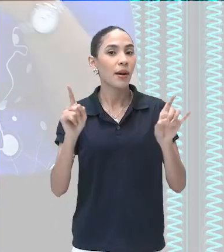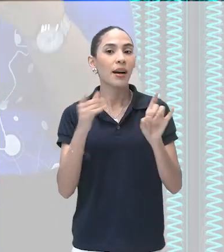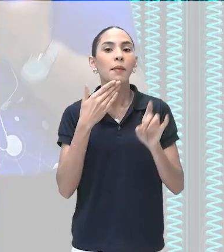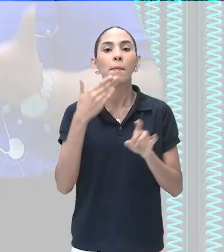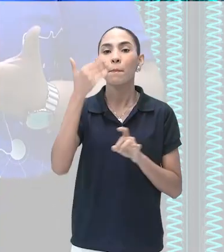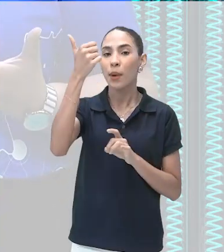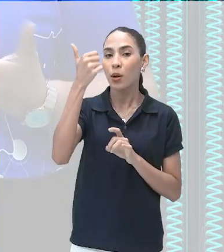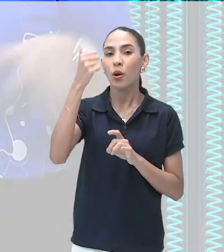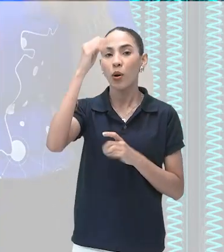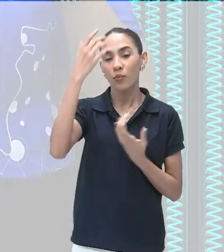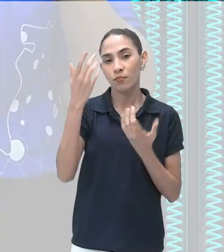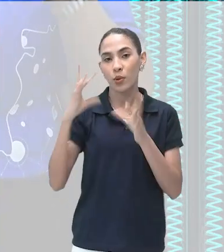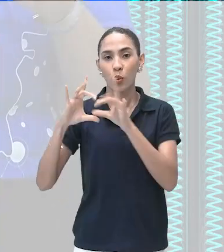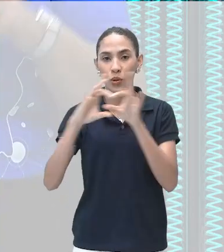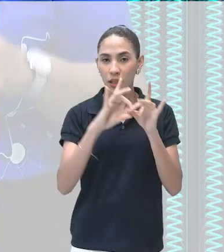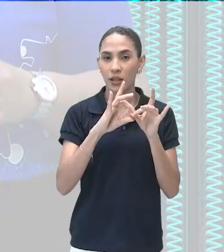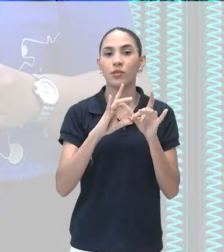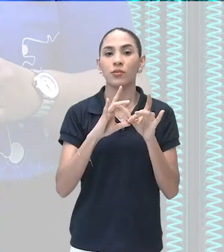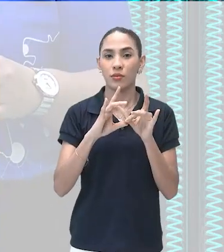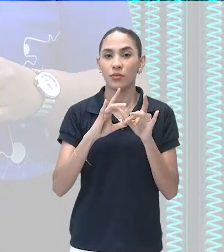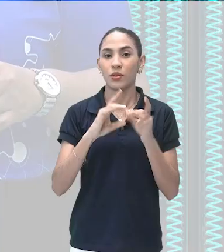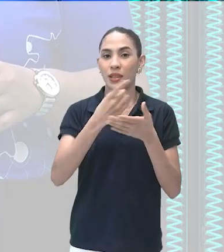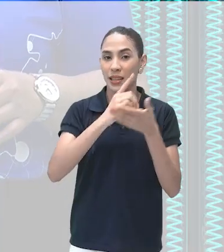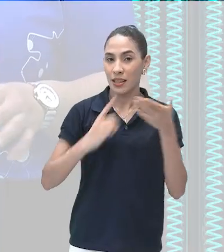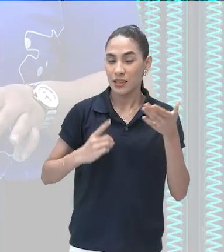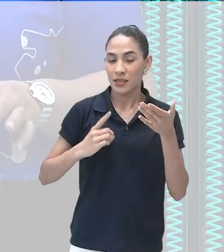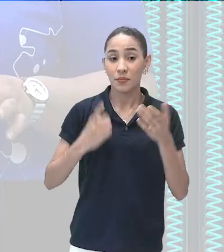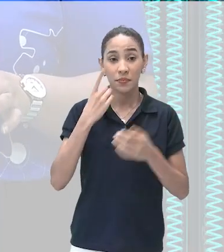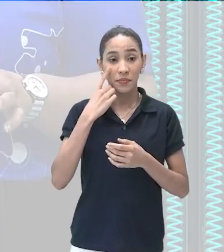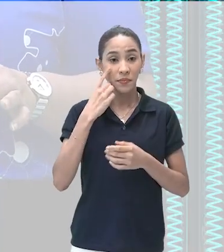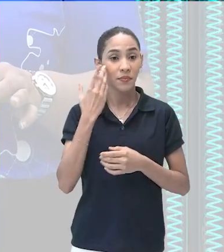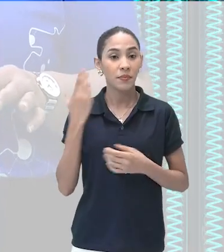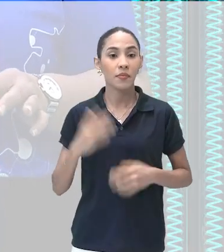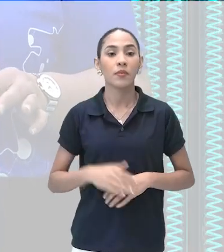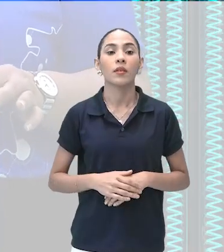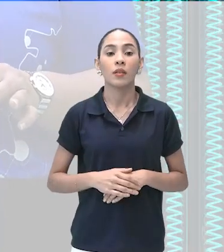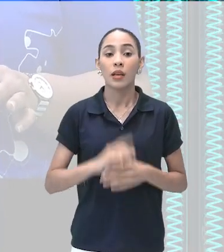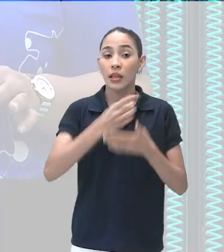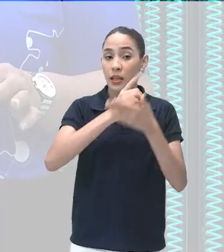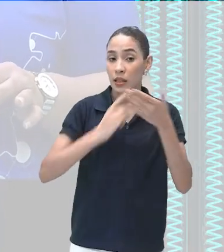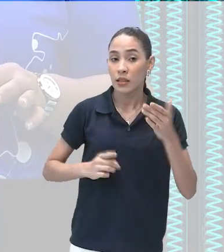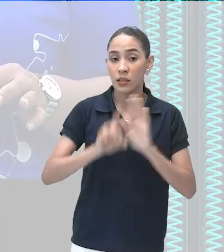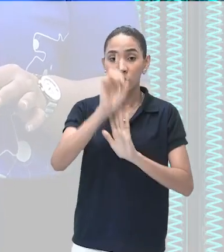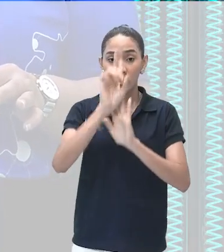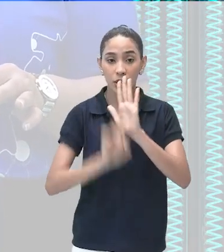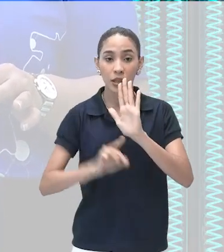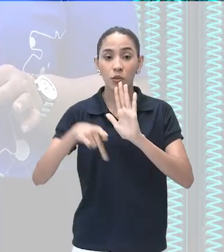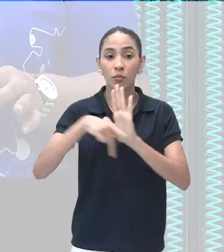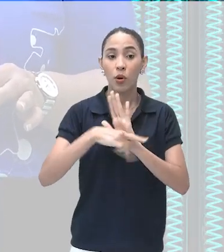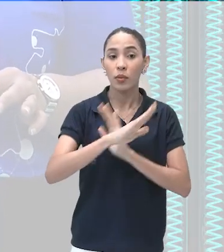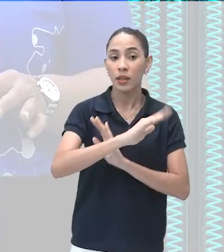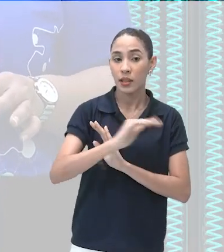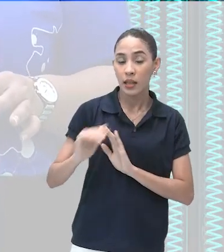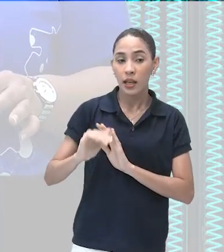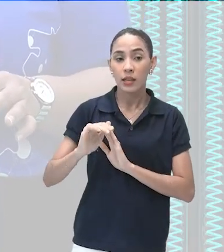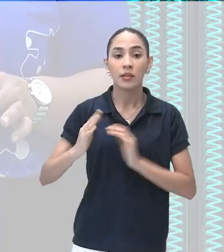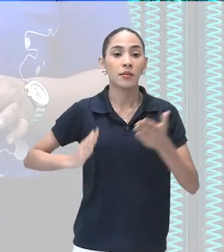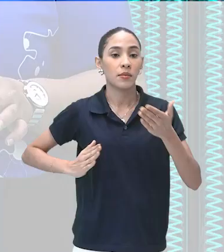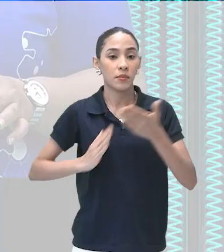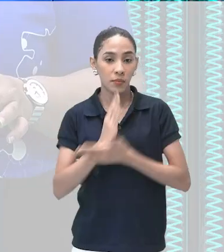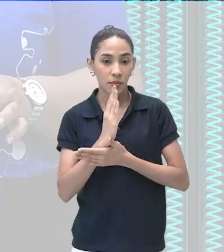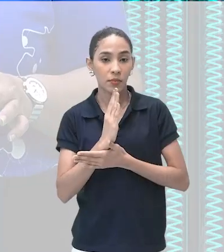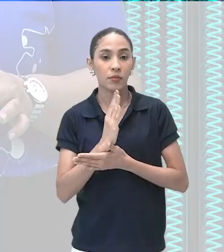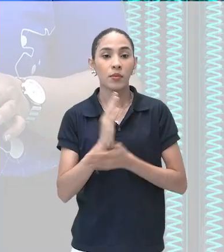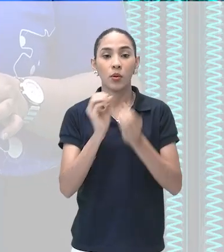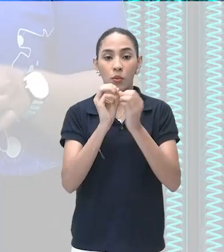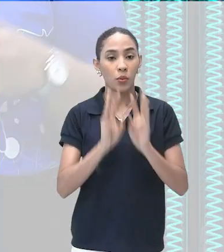ter um pouco de contexto sobre essa declaração. Olhem só, a Declaração dos Direitos da Criança foi